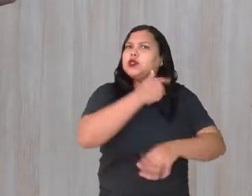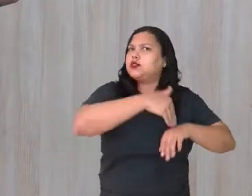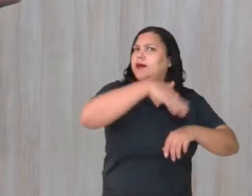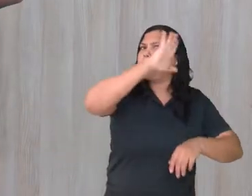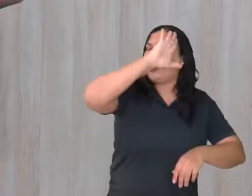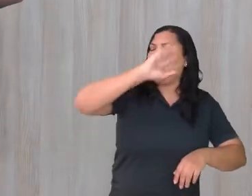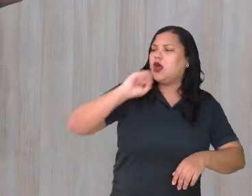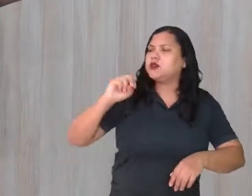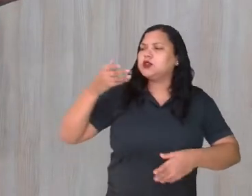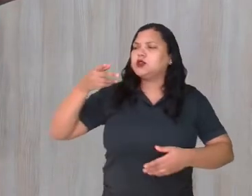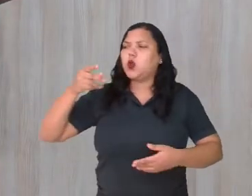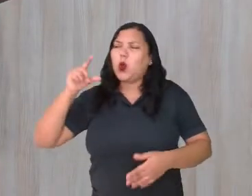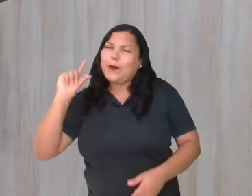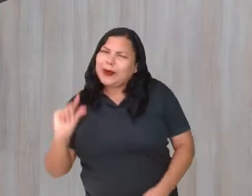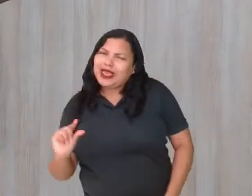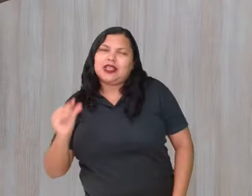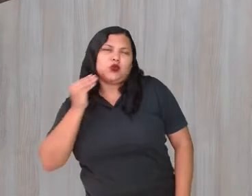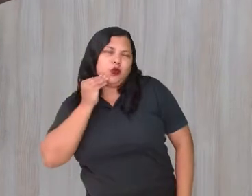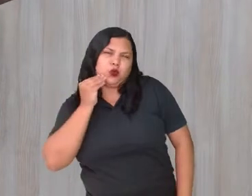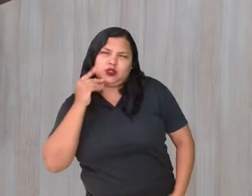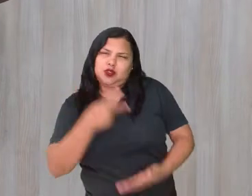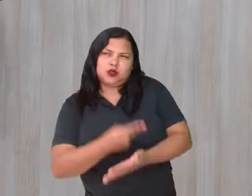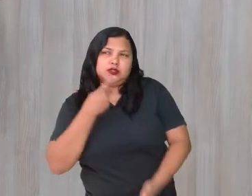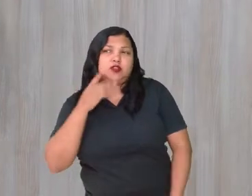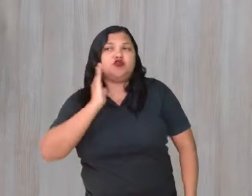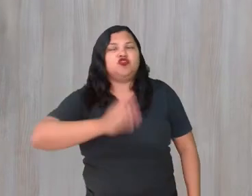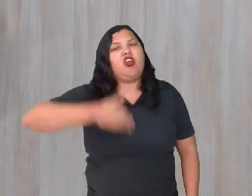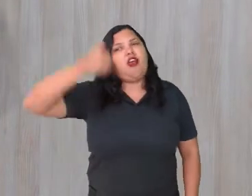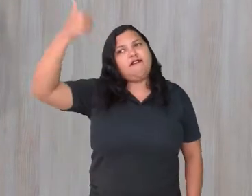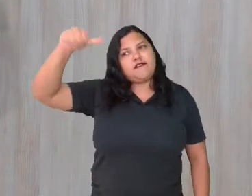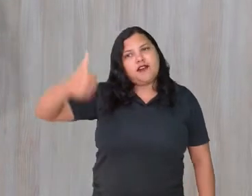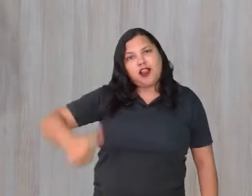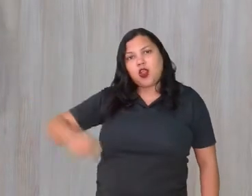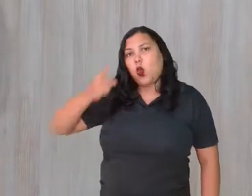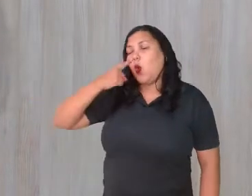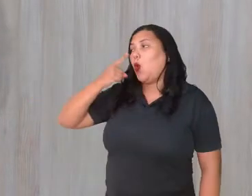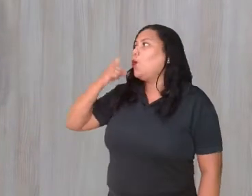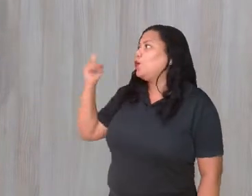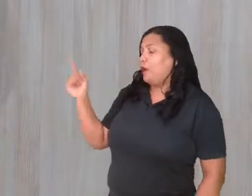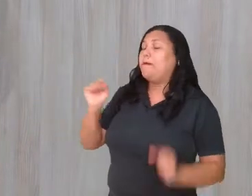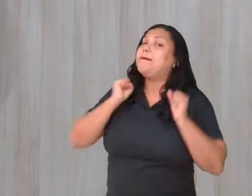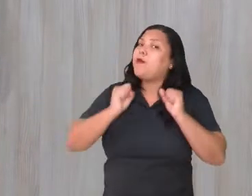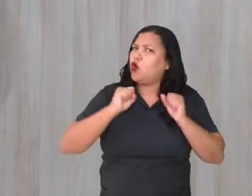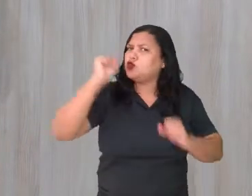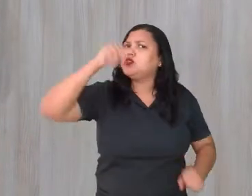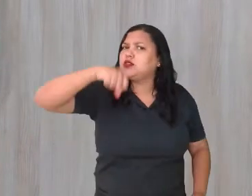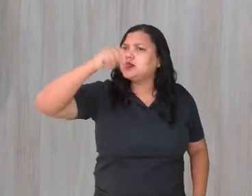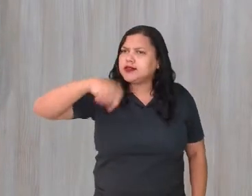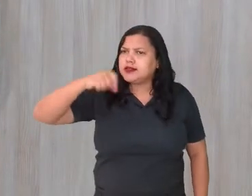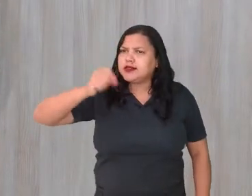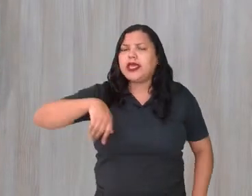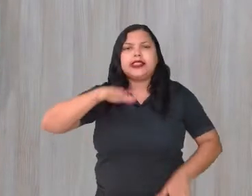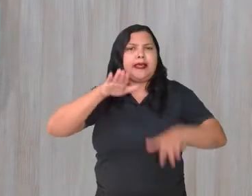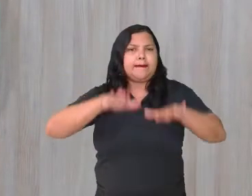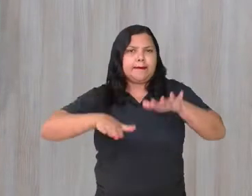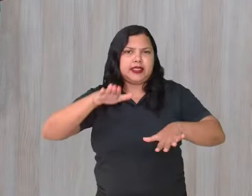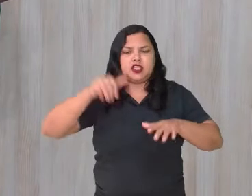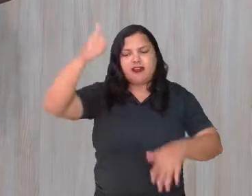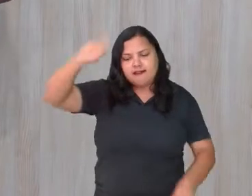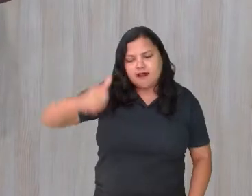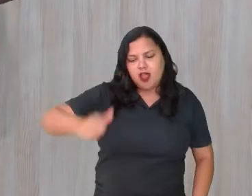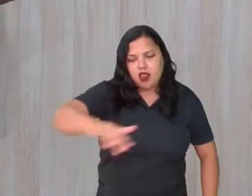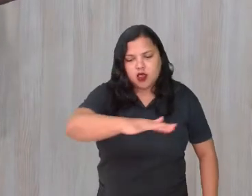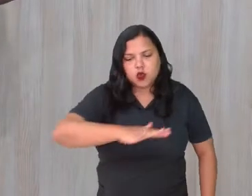Nesse caso aqui, olha, a gente já fez uma avaliação de que é mais provável, de acordo com a região onde nós